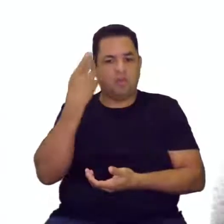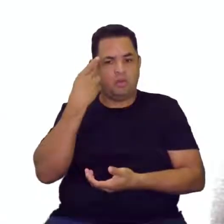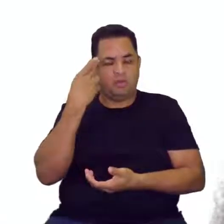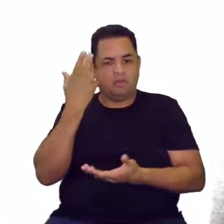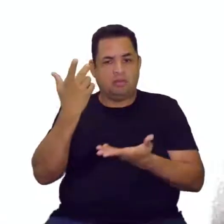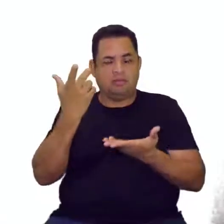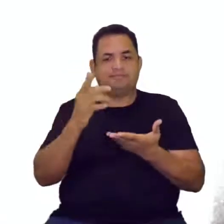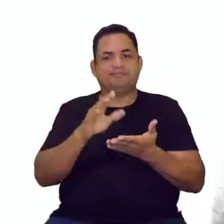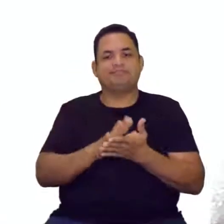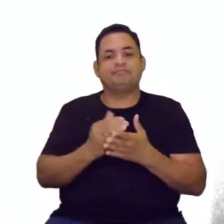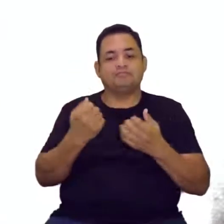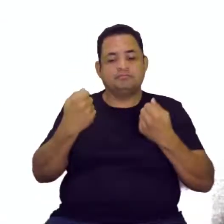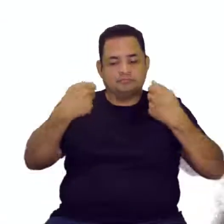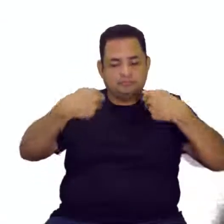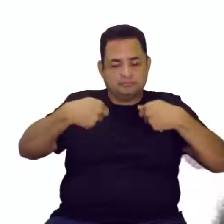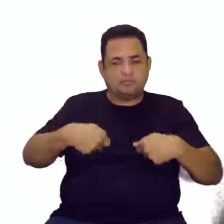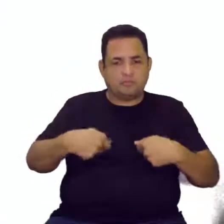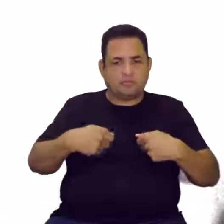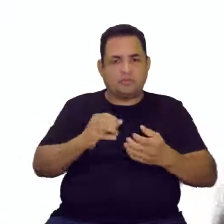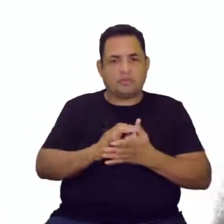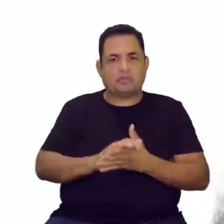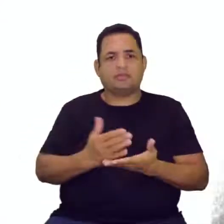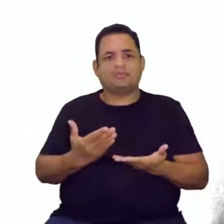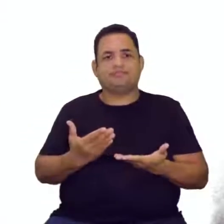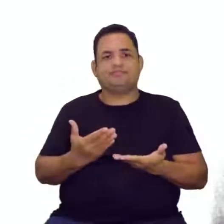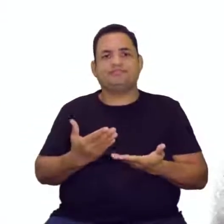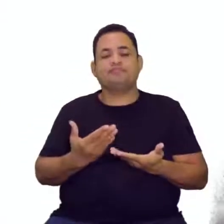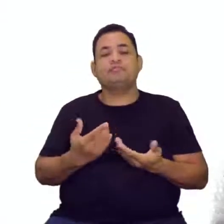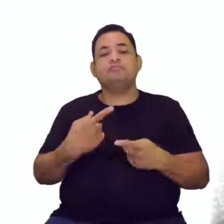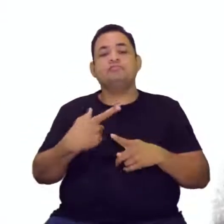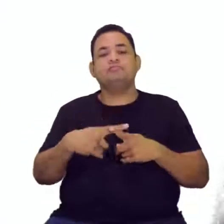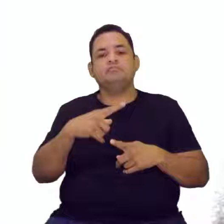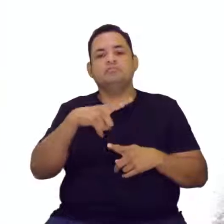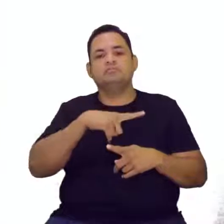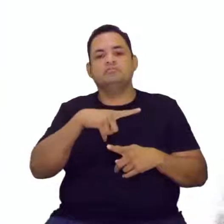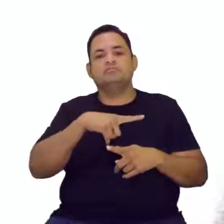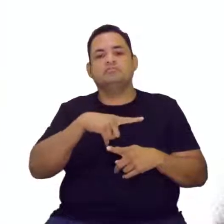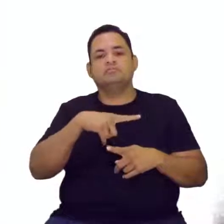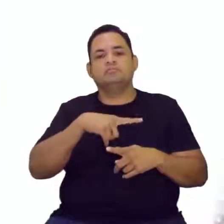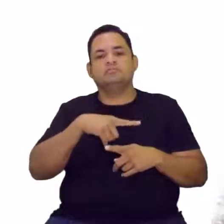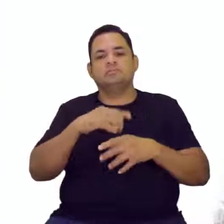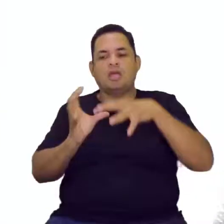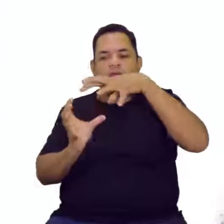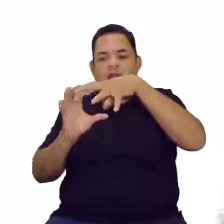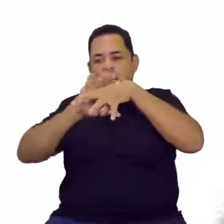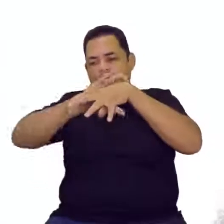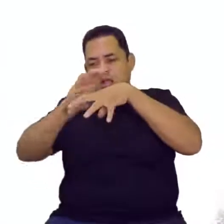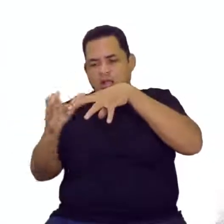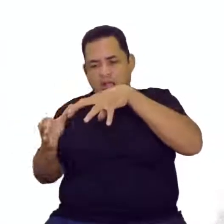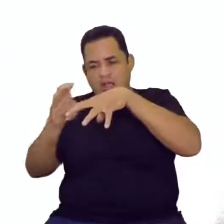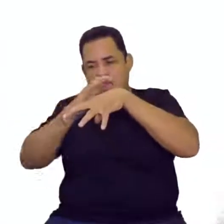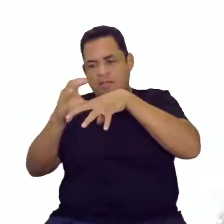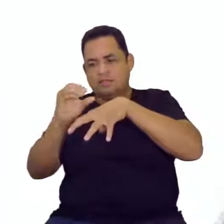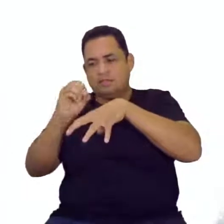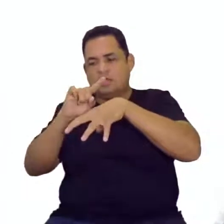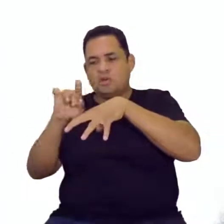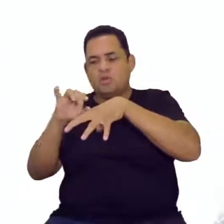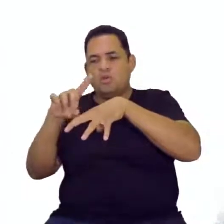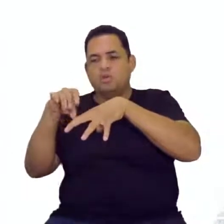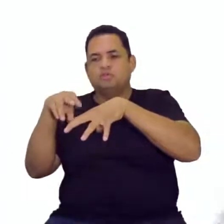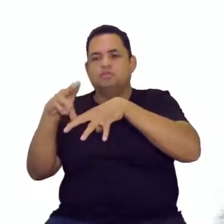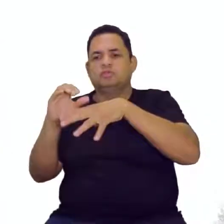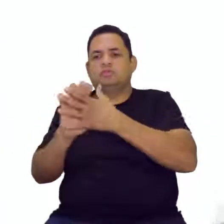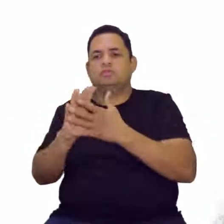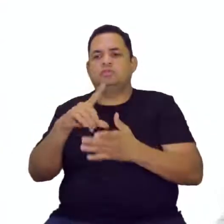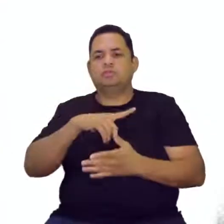geral, ela é permitida pela existência da camada de ozônio e, consequentemente,